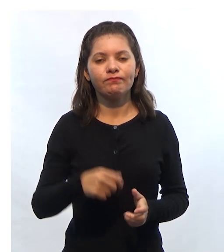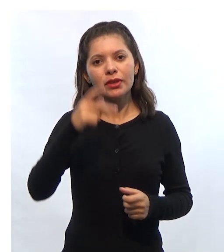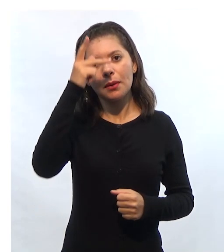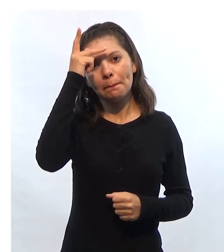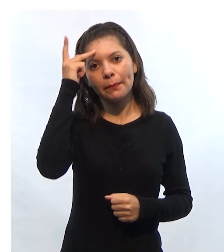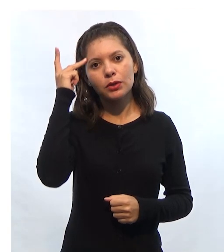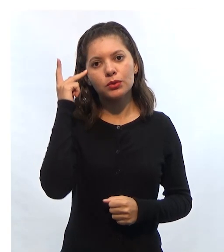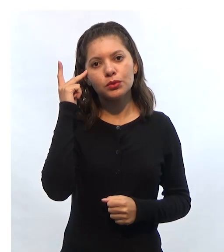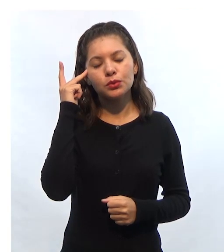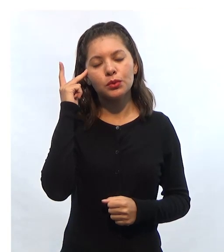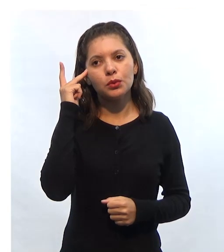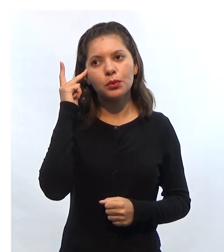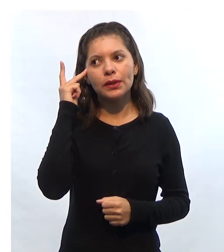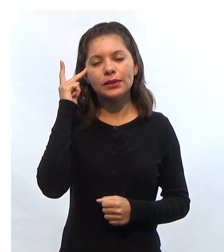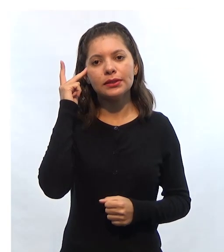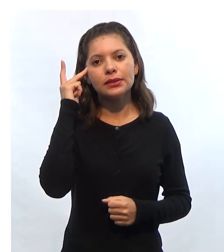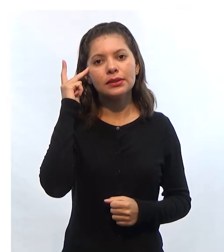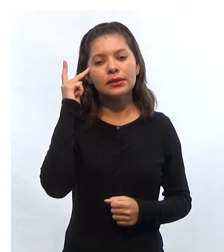Aqueles que realmente